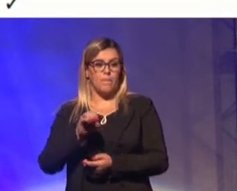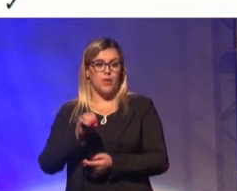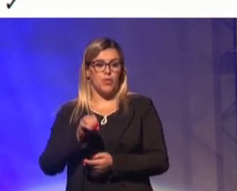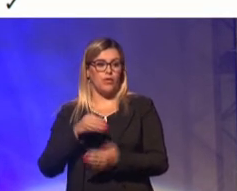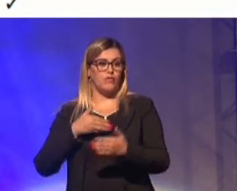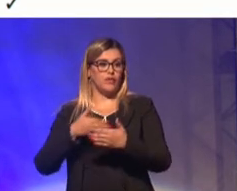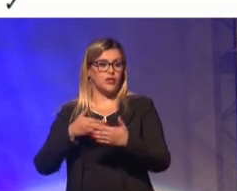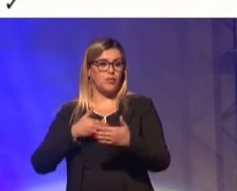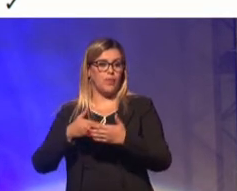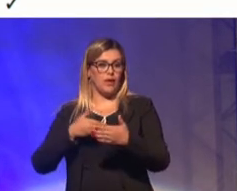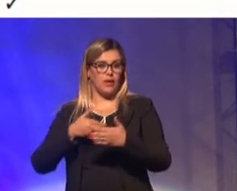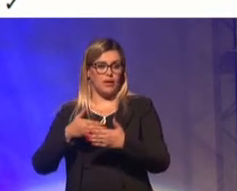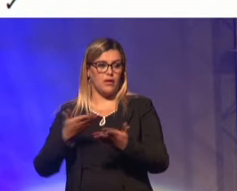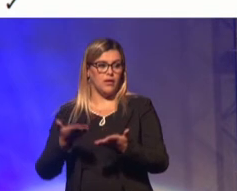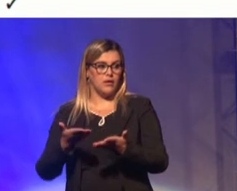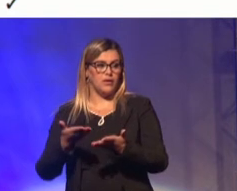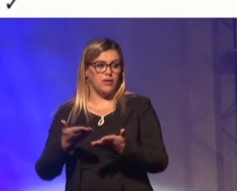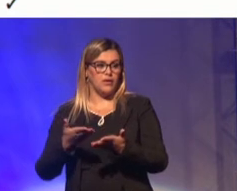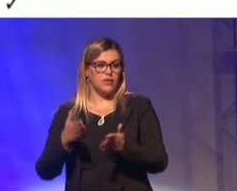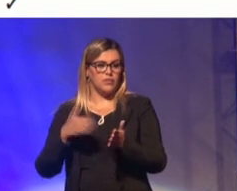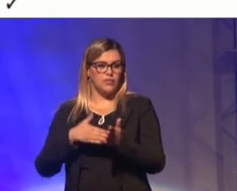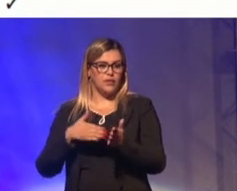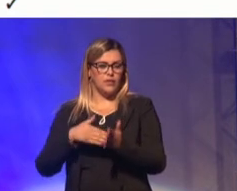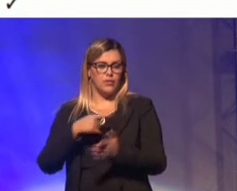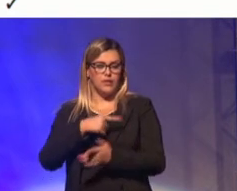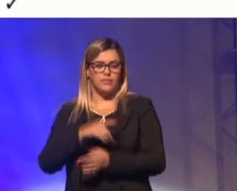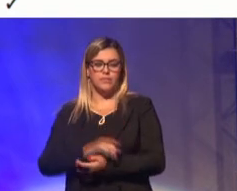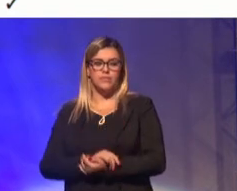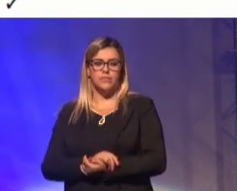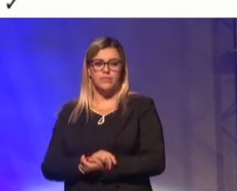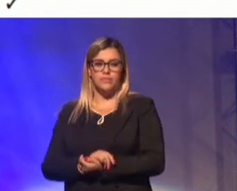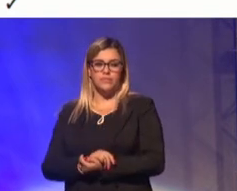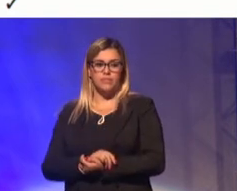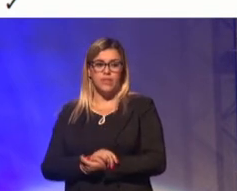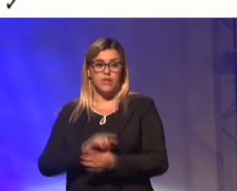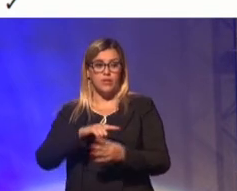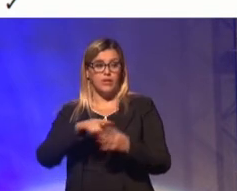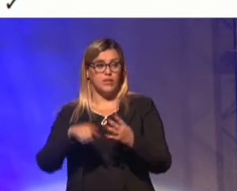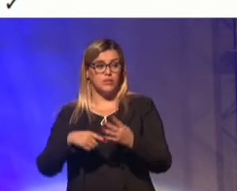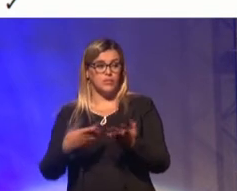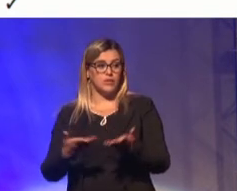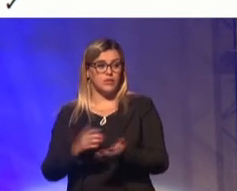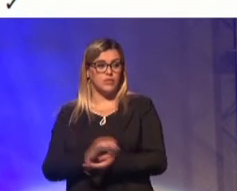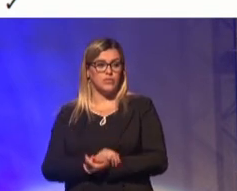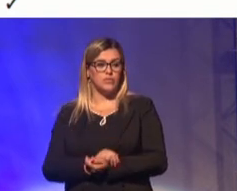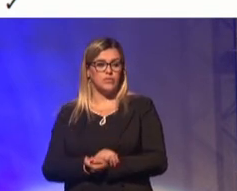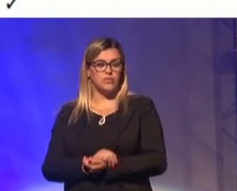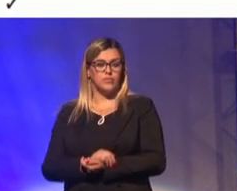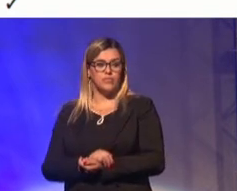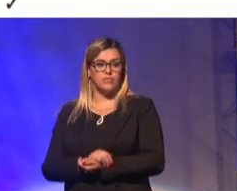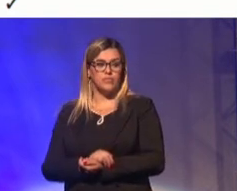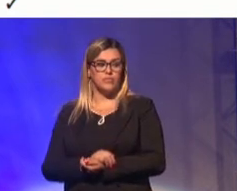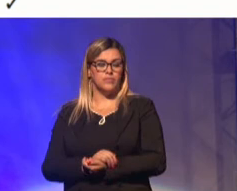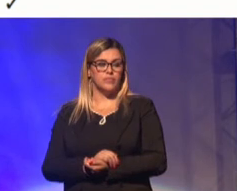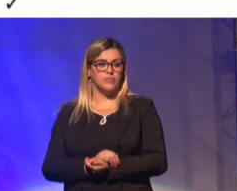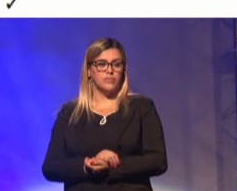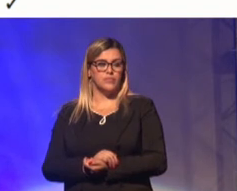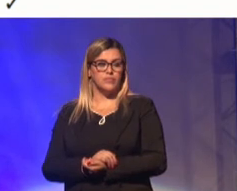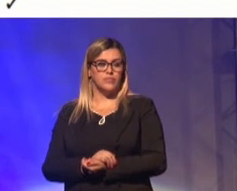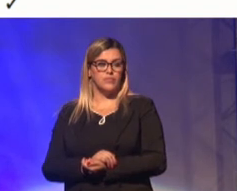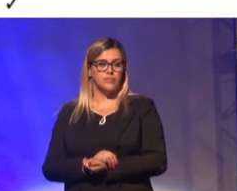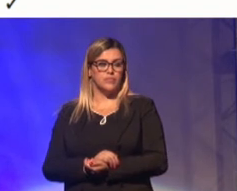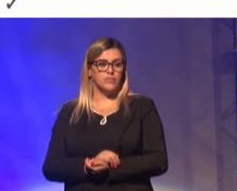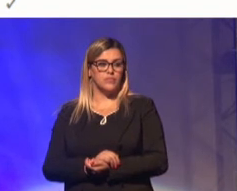ali por último, né, principalmente no finalzinho ali, bom, desse período. Bom, vamos para frente, então. Antes do